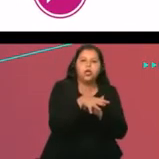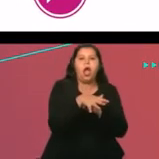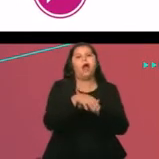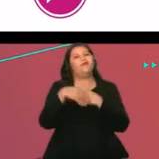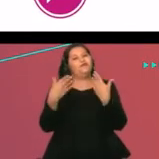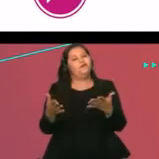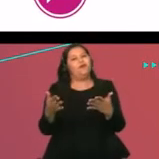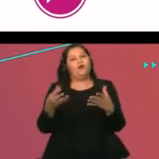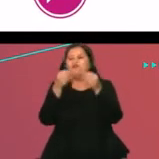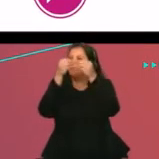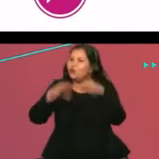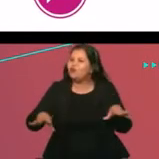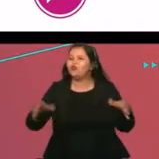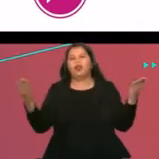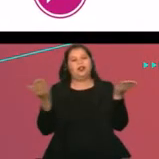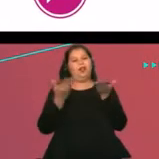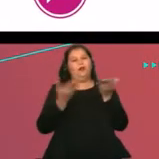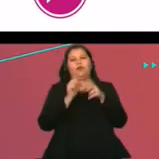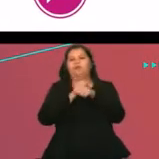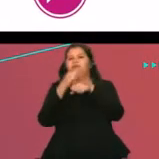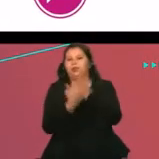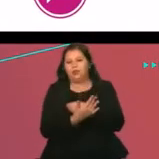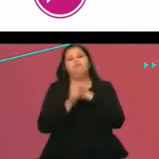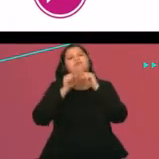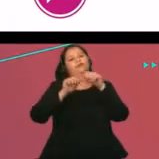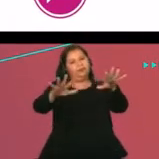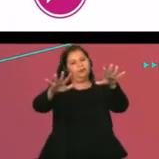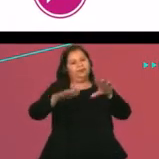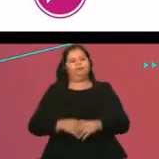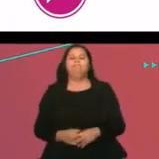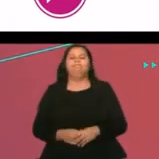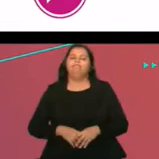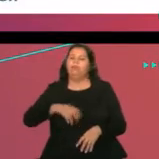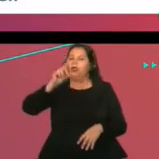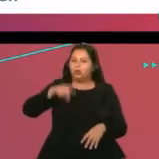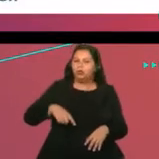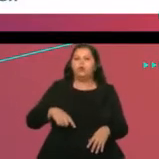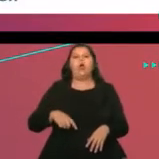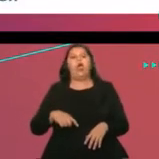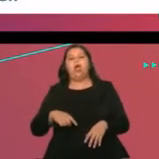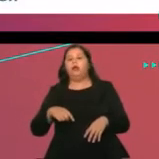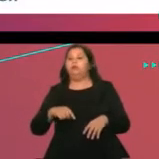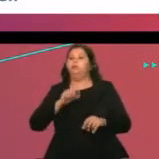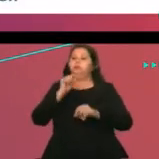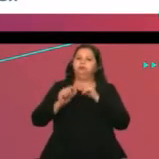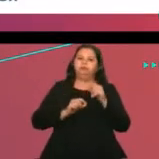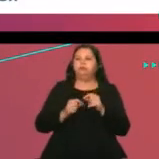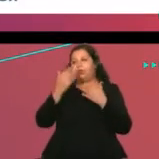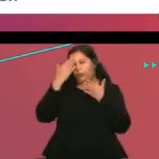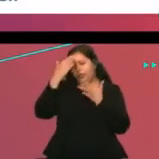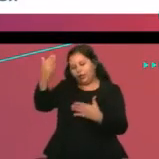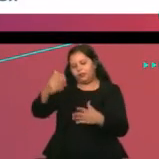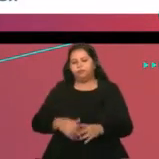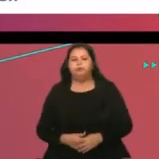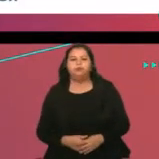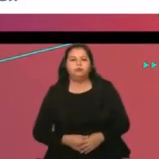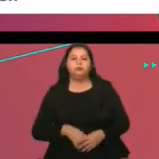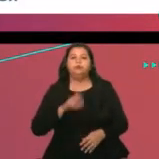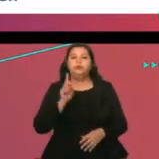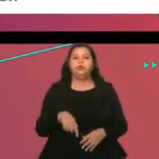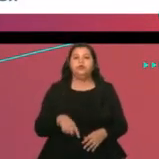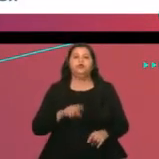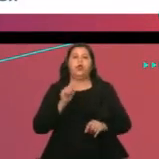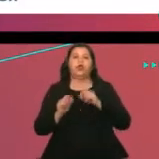comprometida agora nesses tempos de pandemia tá isso é corroborado obrigado isso é